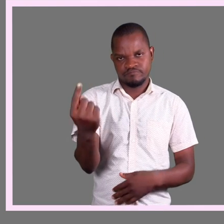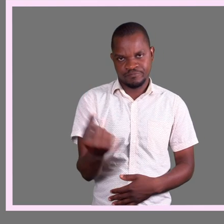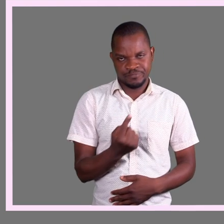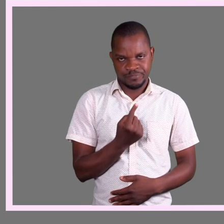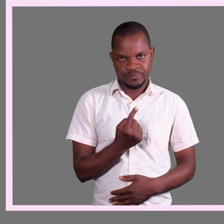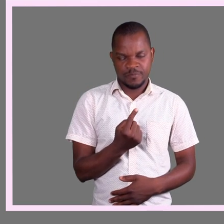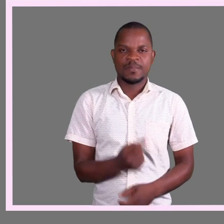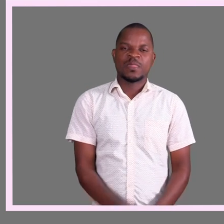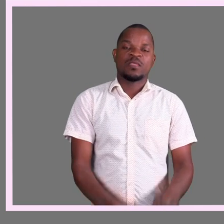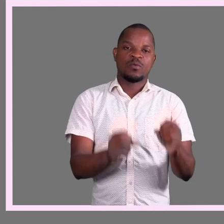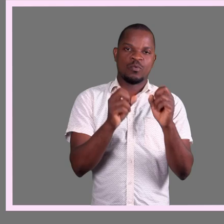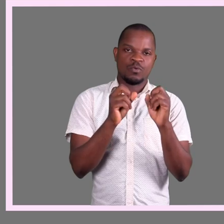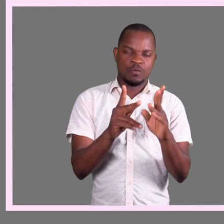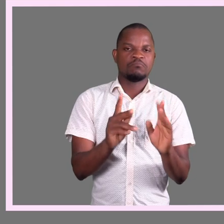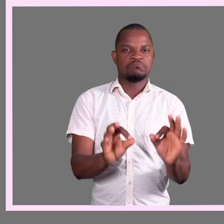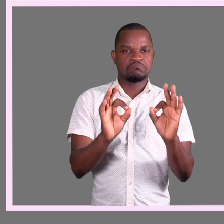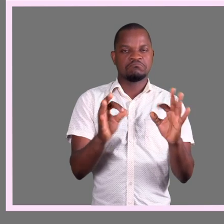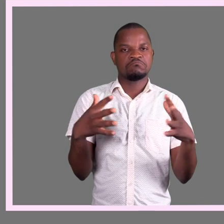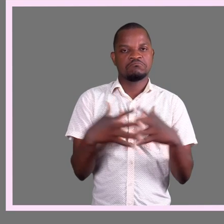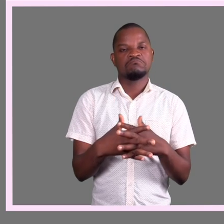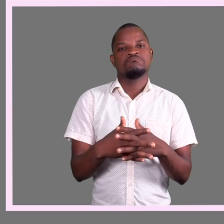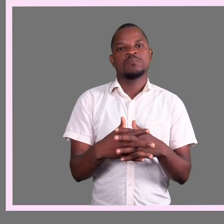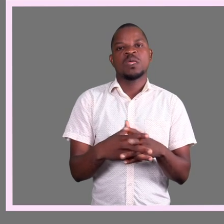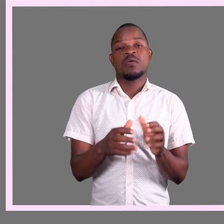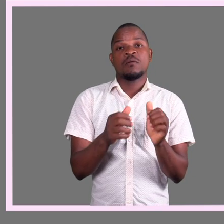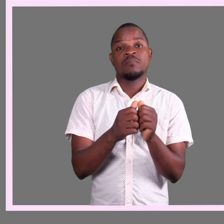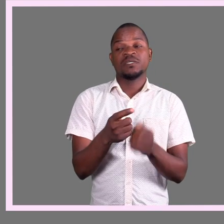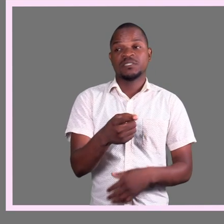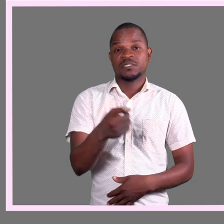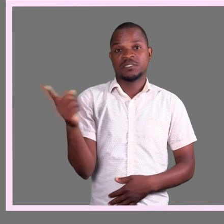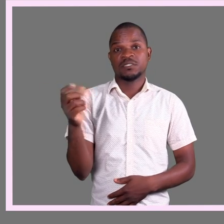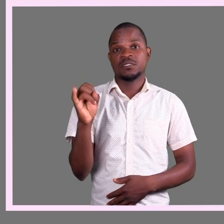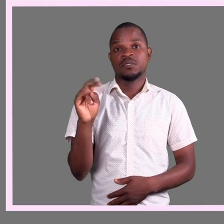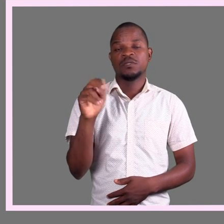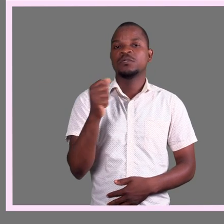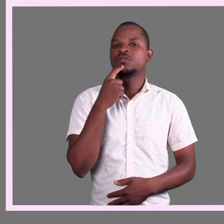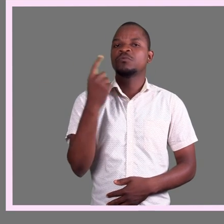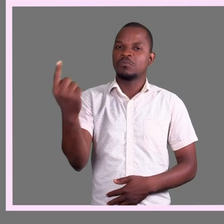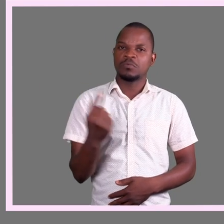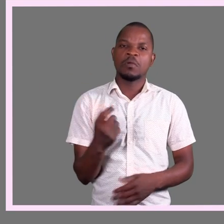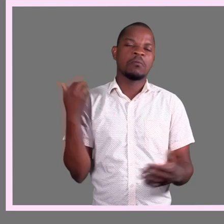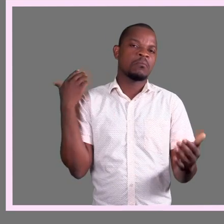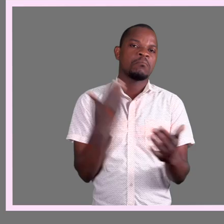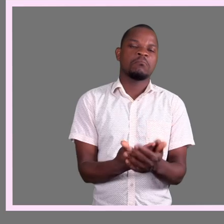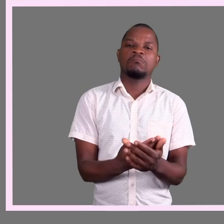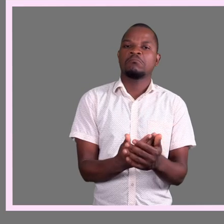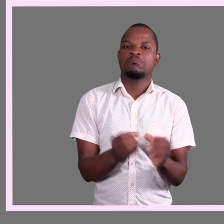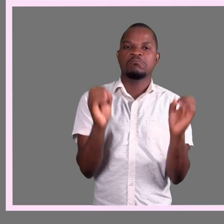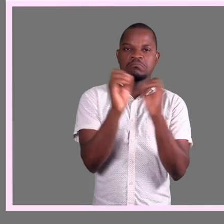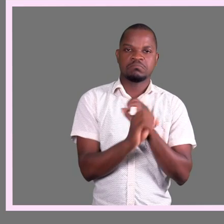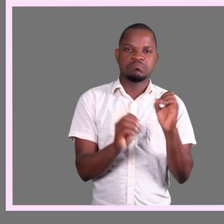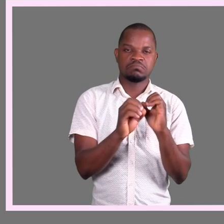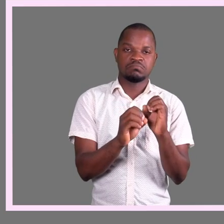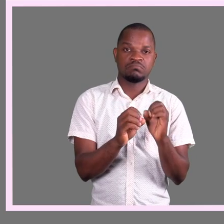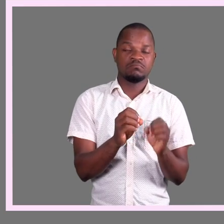Então, eles prometeram que vinham e nunca mais, até hoje. São reclamações de mães